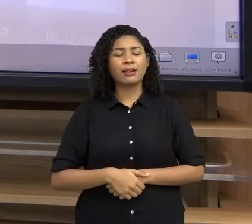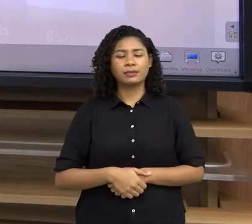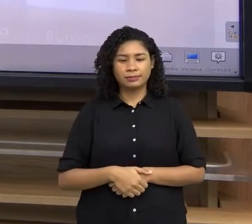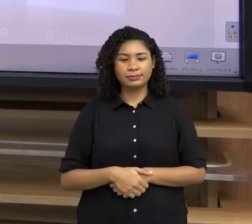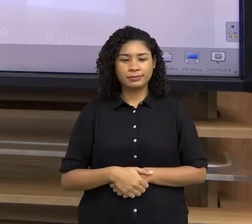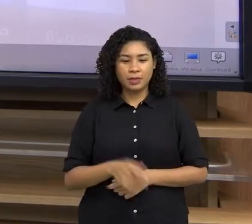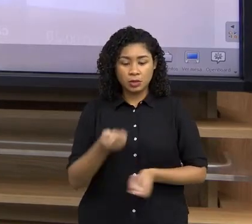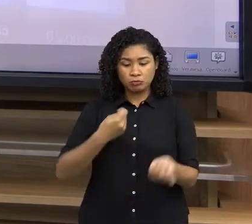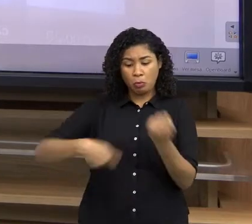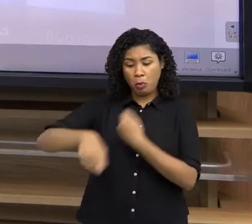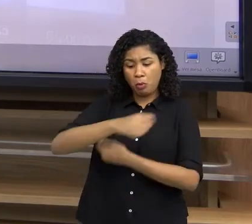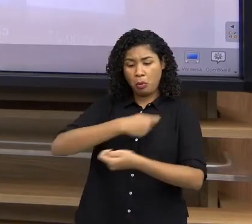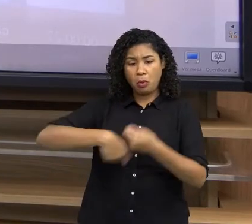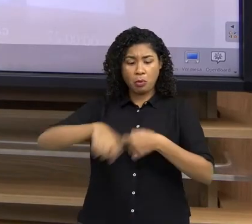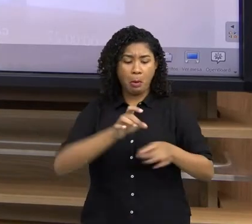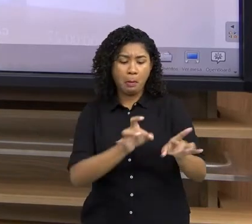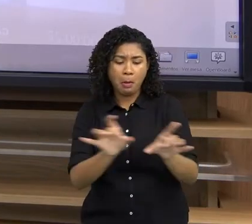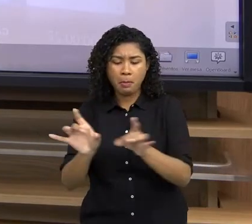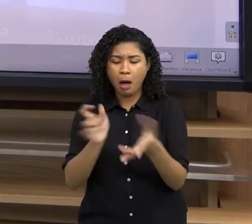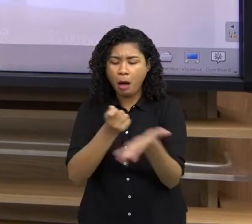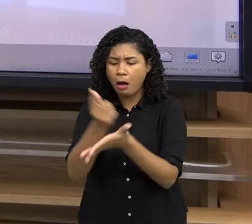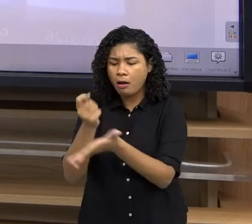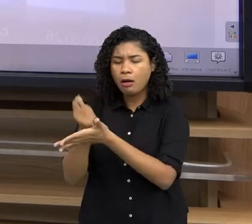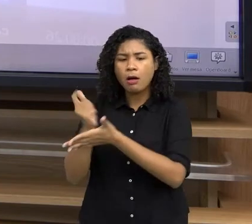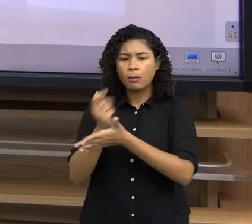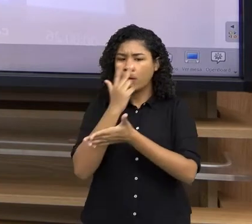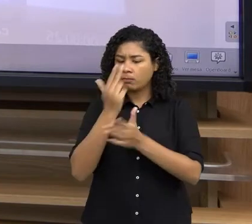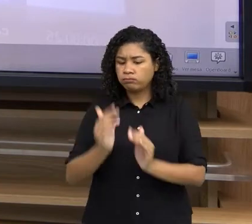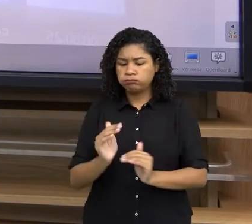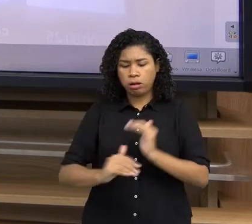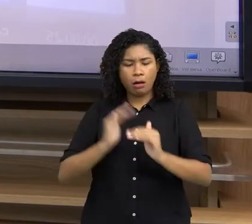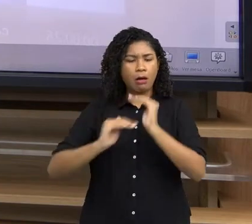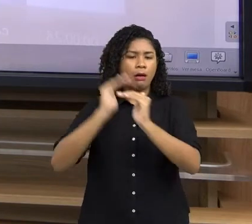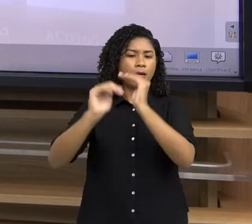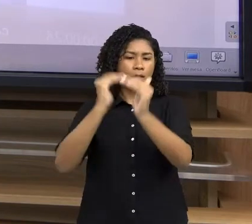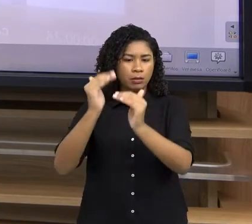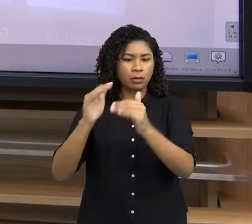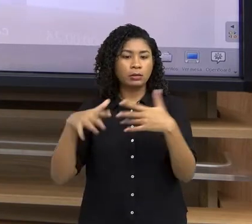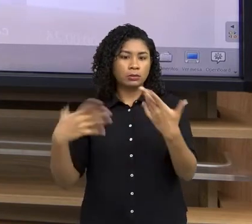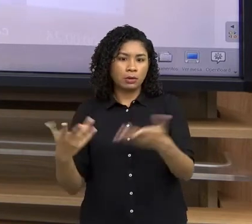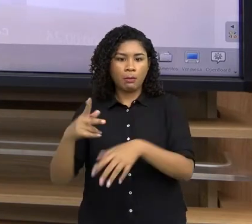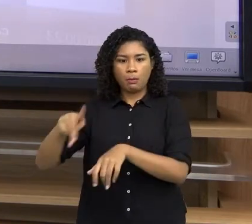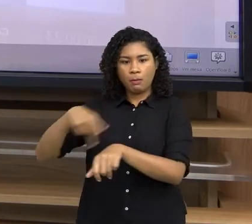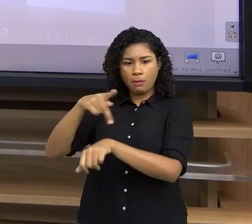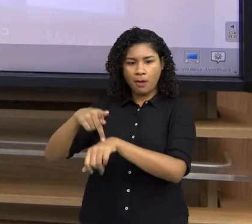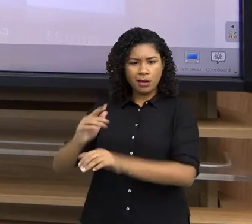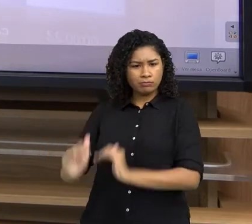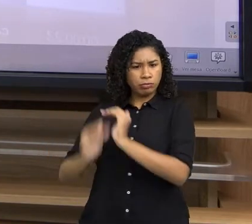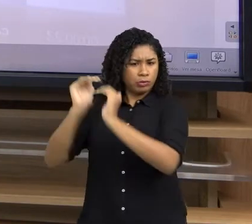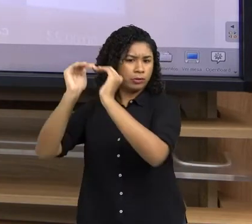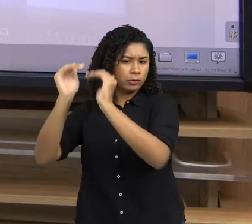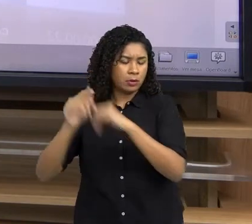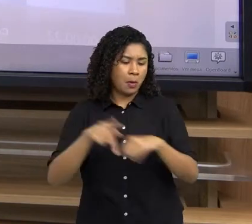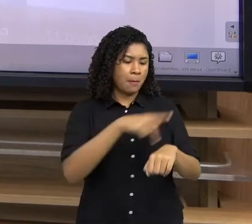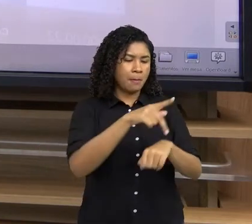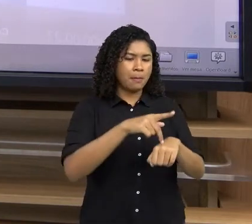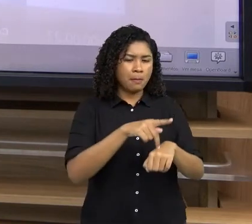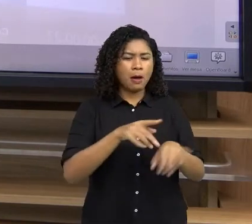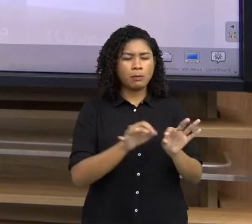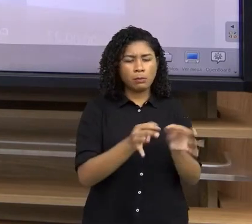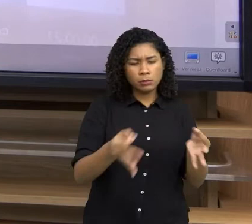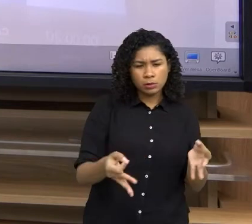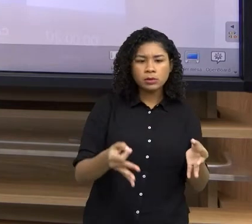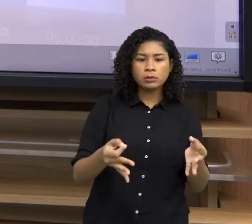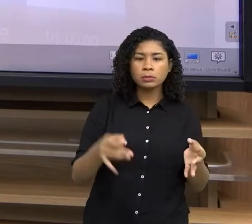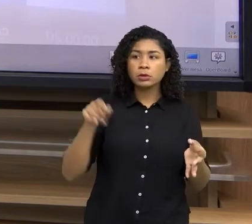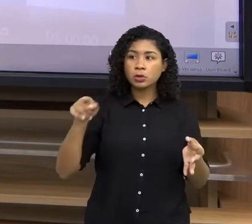eles existem de maneira muito intensa. Inclusive, os países desenvolvidos utilizam a estrutura dos países mais pobres para